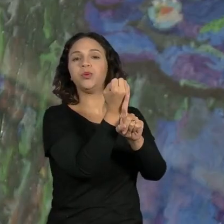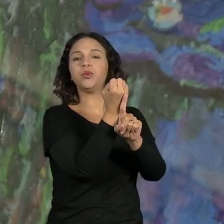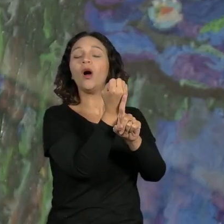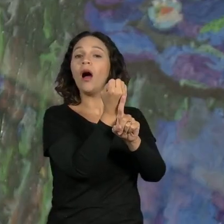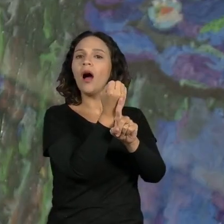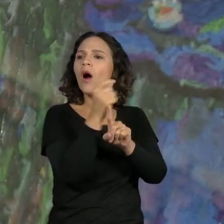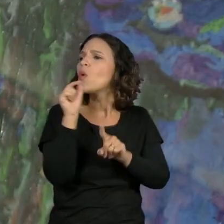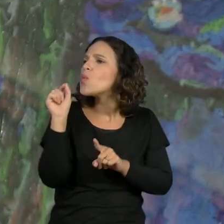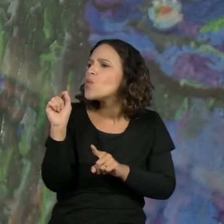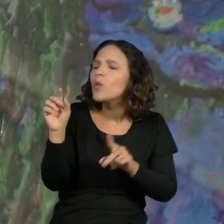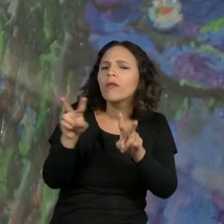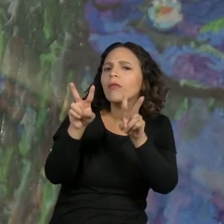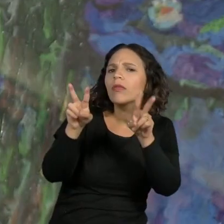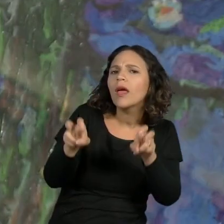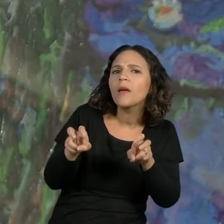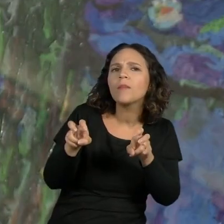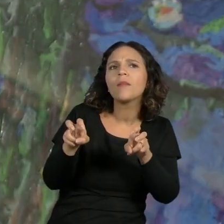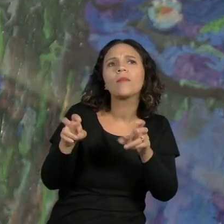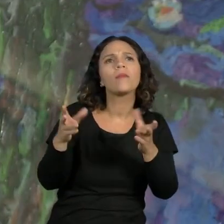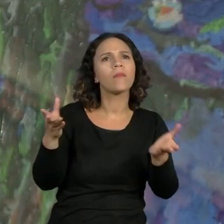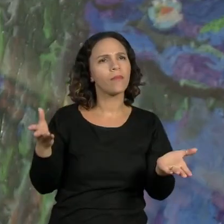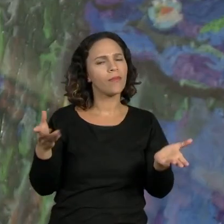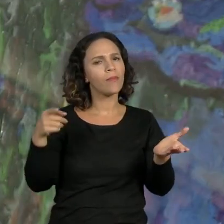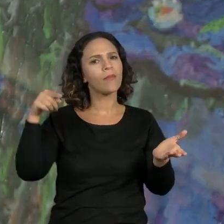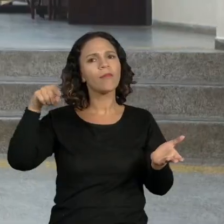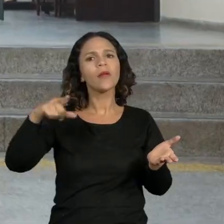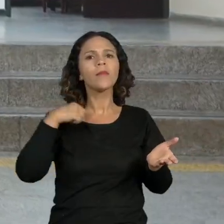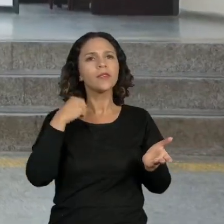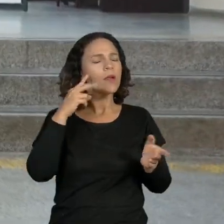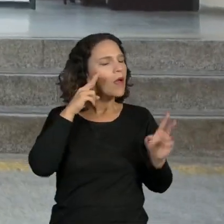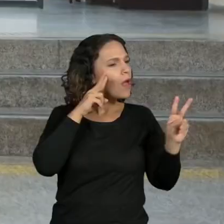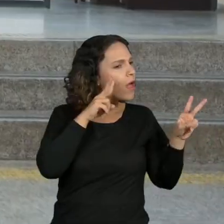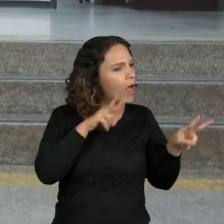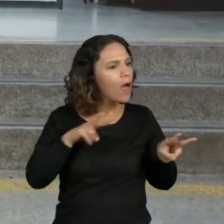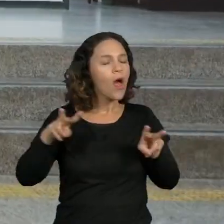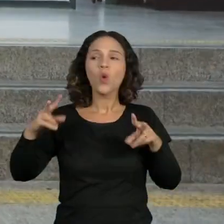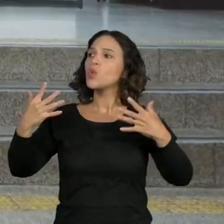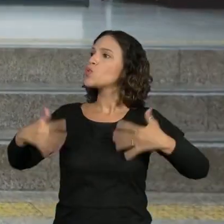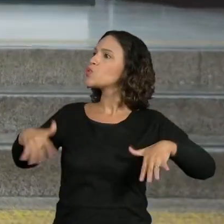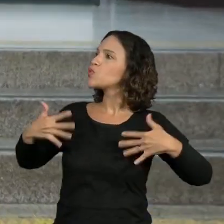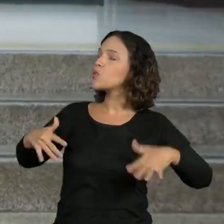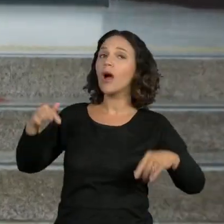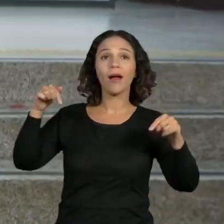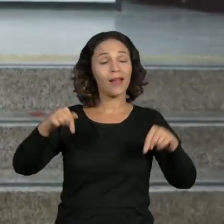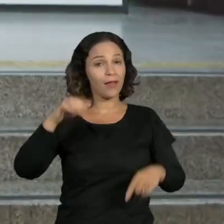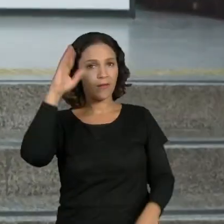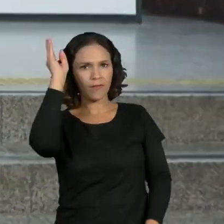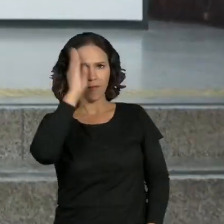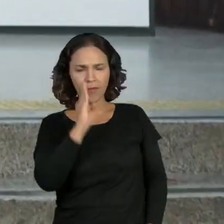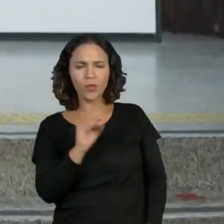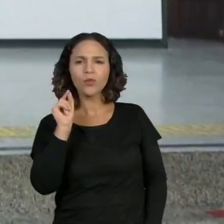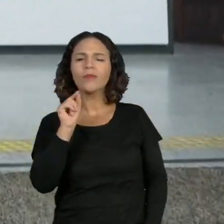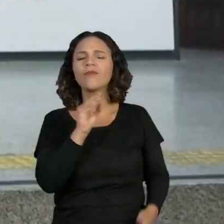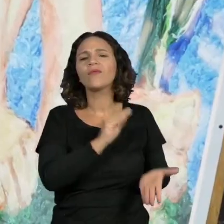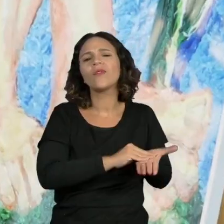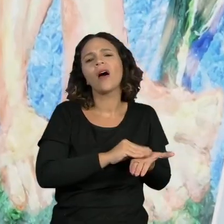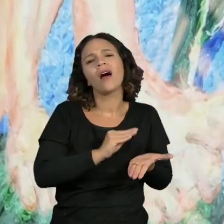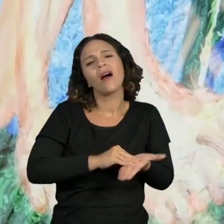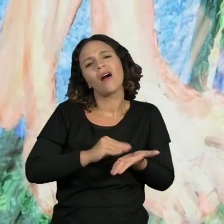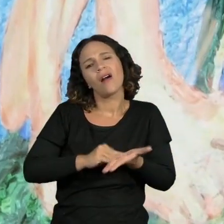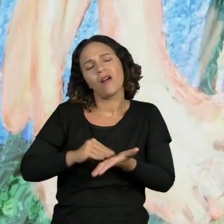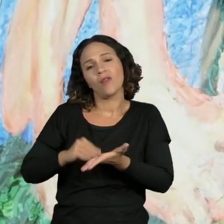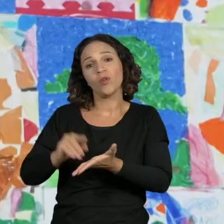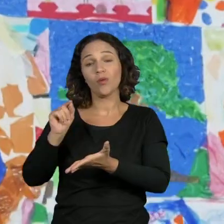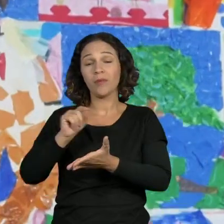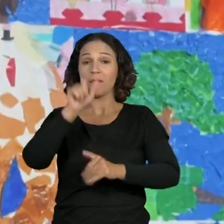para a importância desse deslocamento de olhar. No Brasil, a gente tem uma lacuna enorme entre